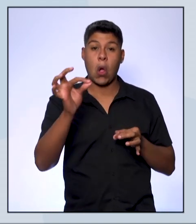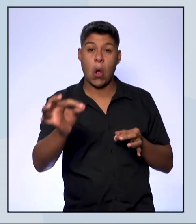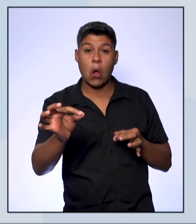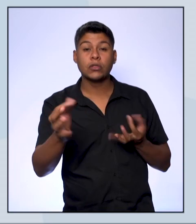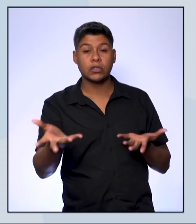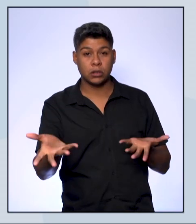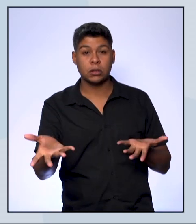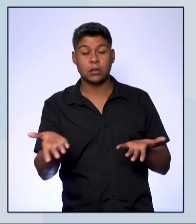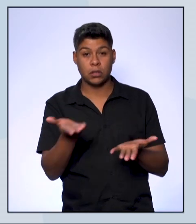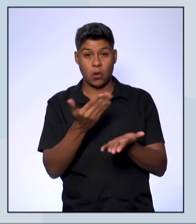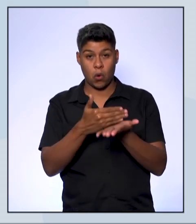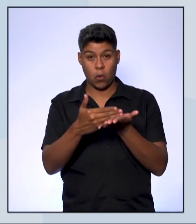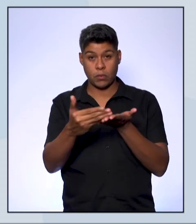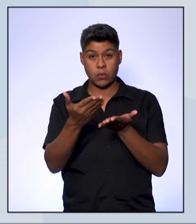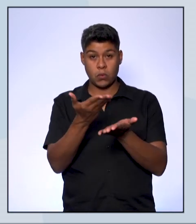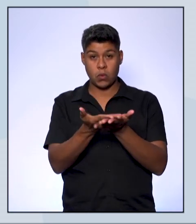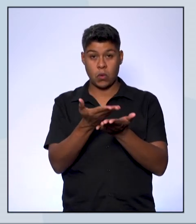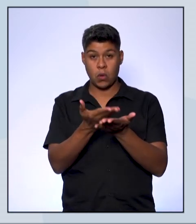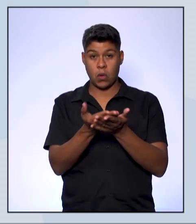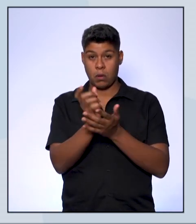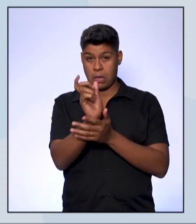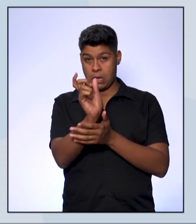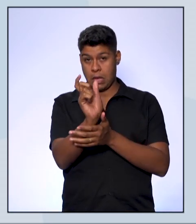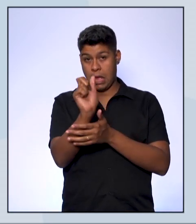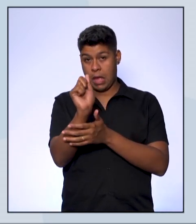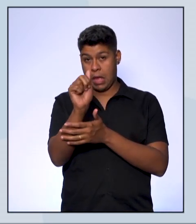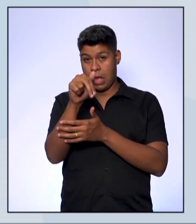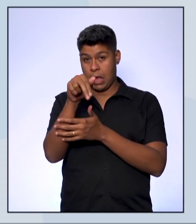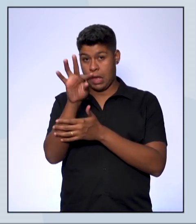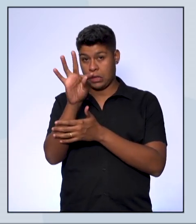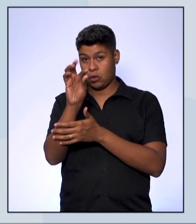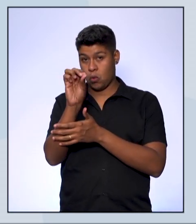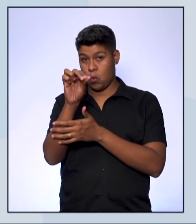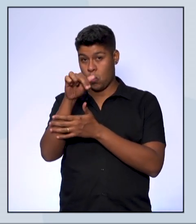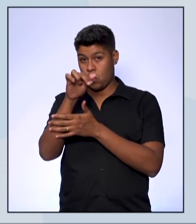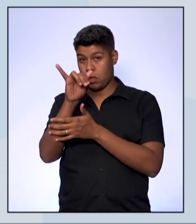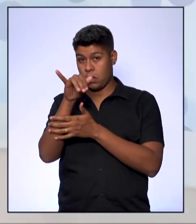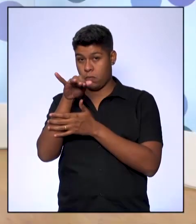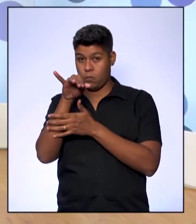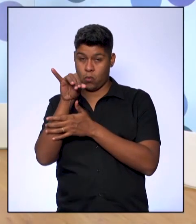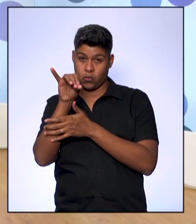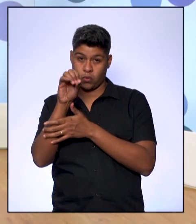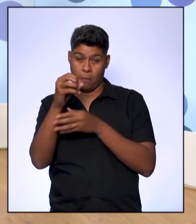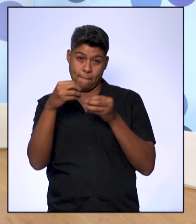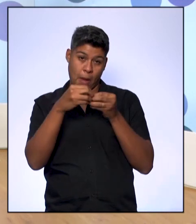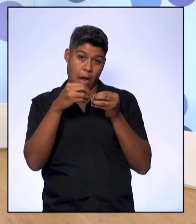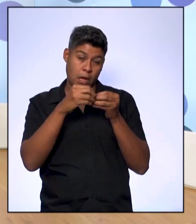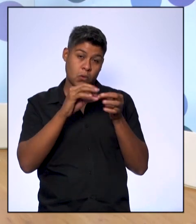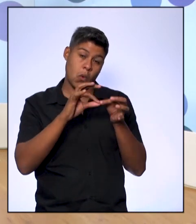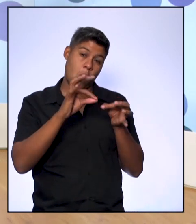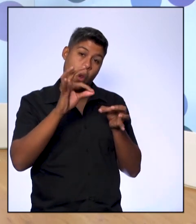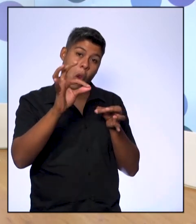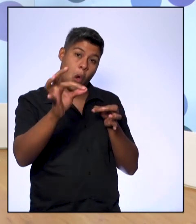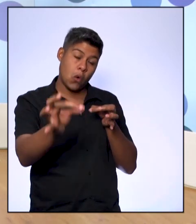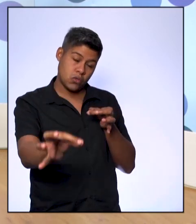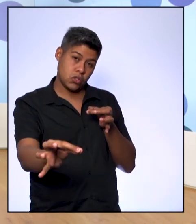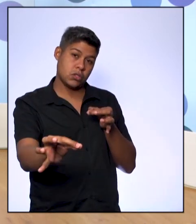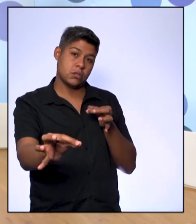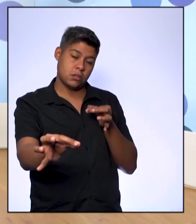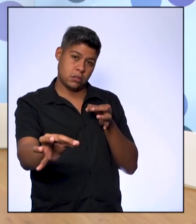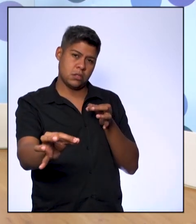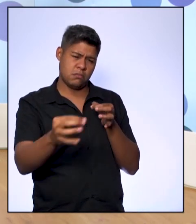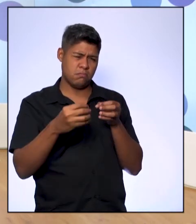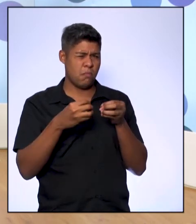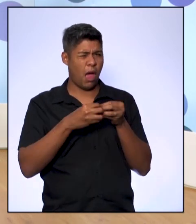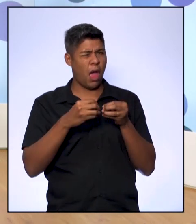começou a estudar antônimos perto-longe são antônimos essas palavras perto e longe